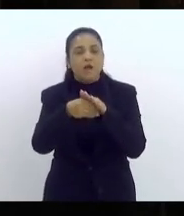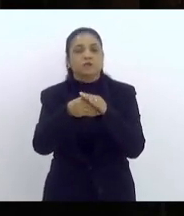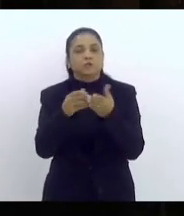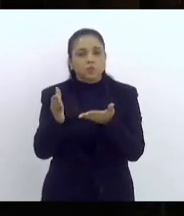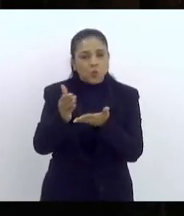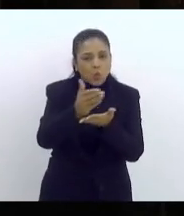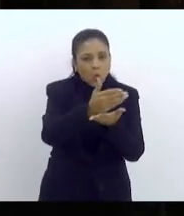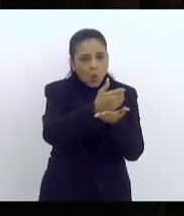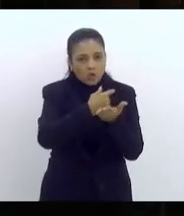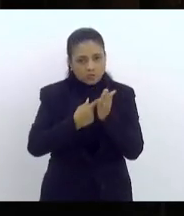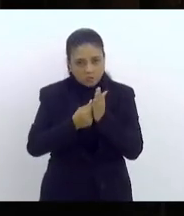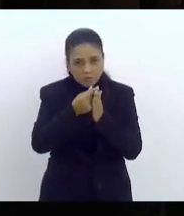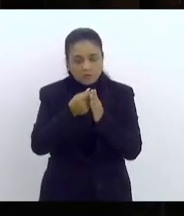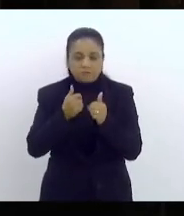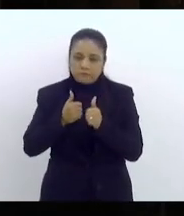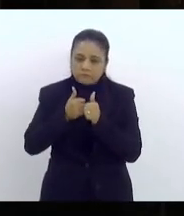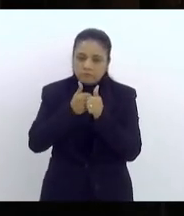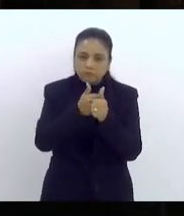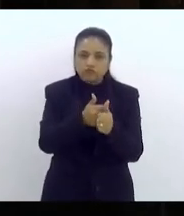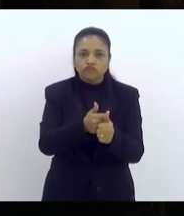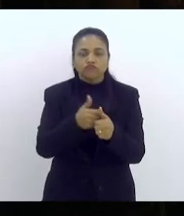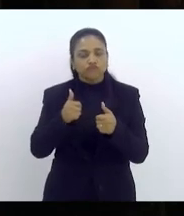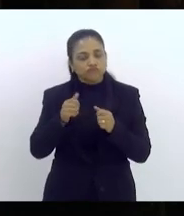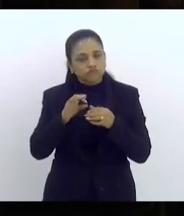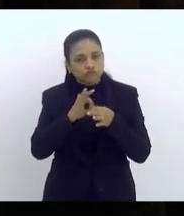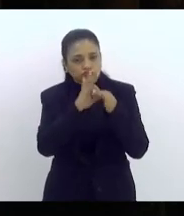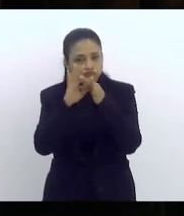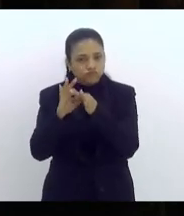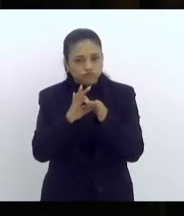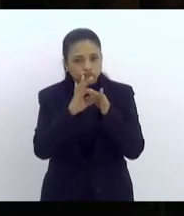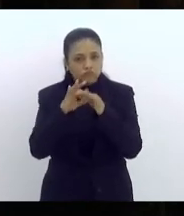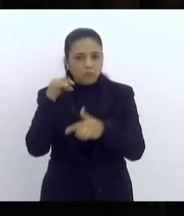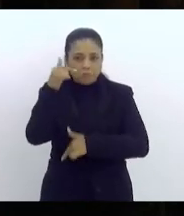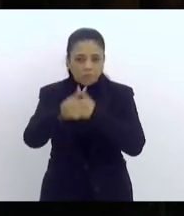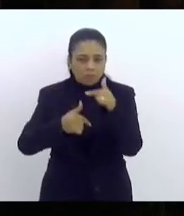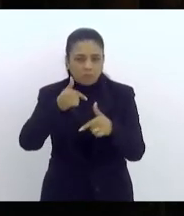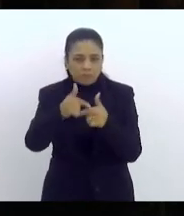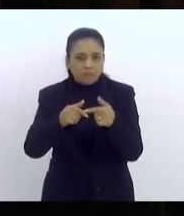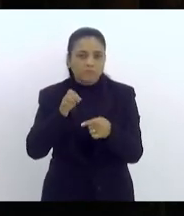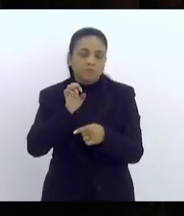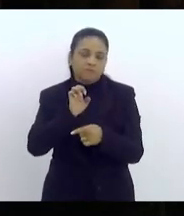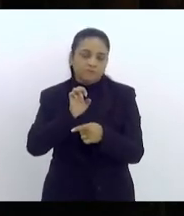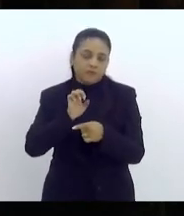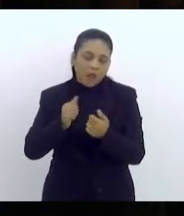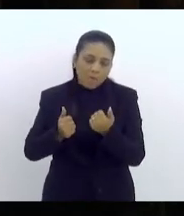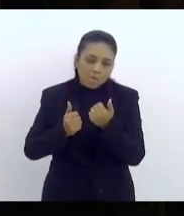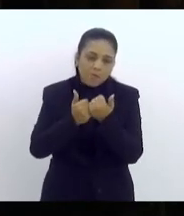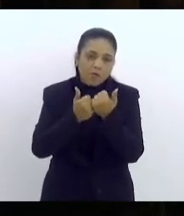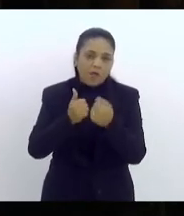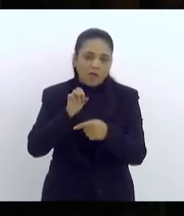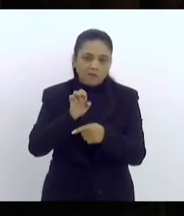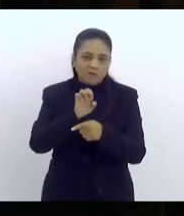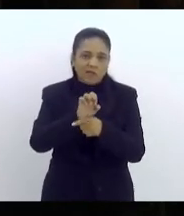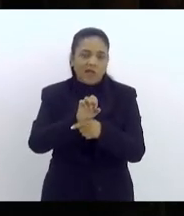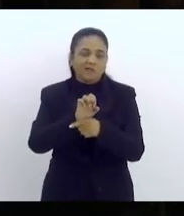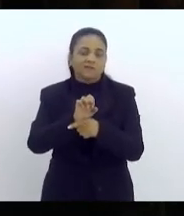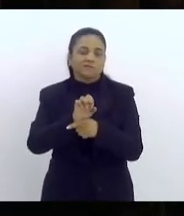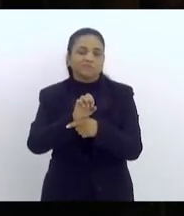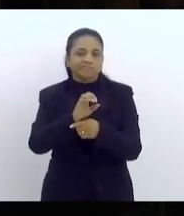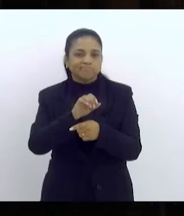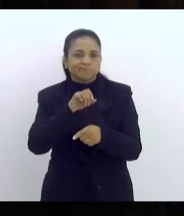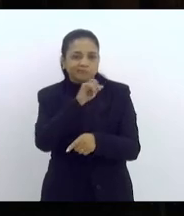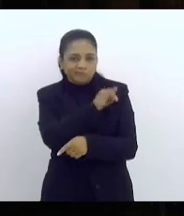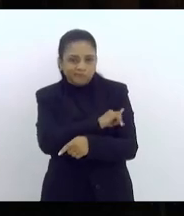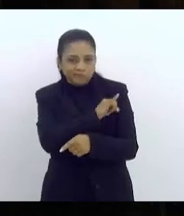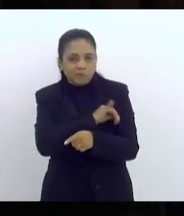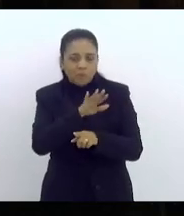e a gente segue junto e unido trabalhando para poder ajudar o Estado a se recuperar e a gente poder voltar a fazer os investimentos que